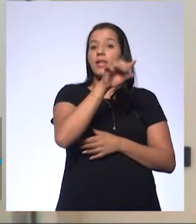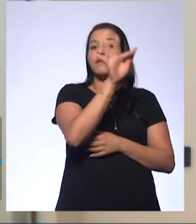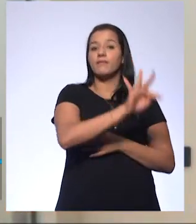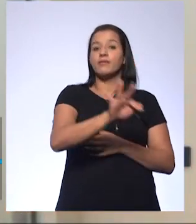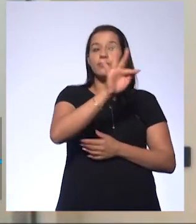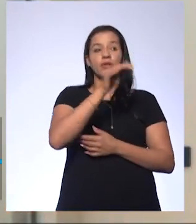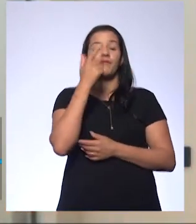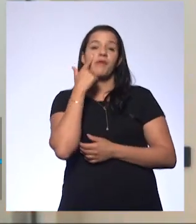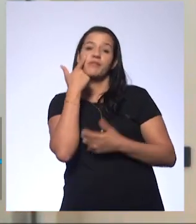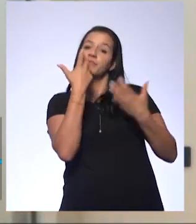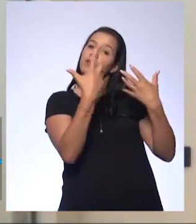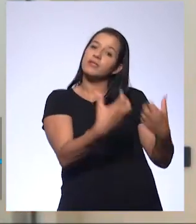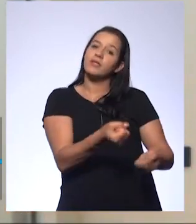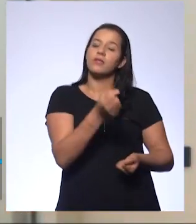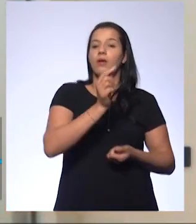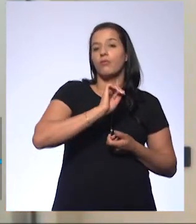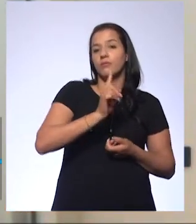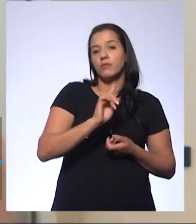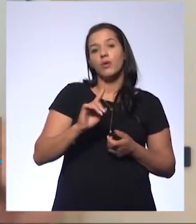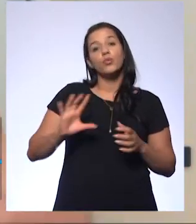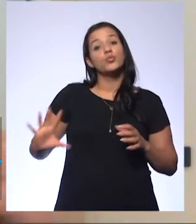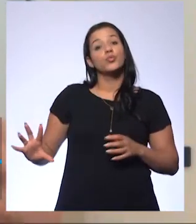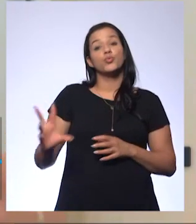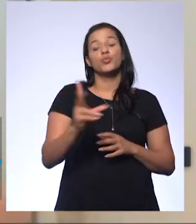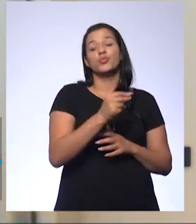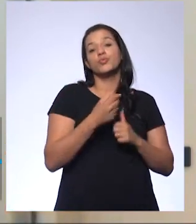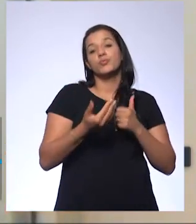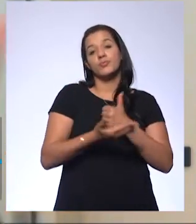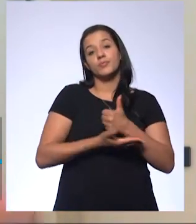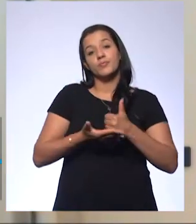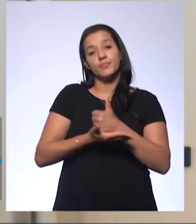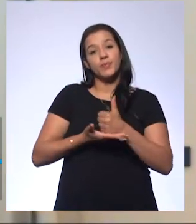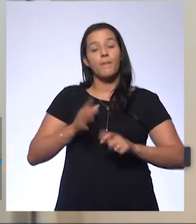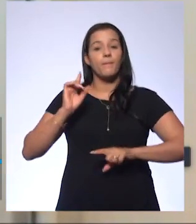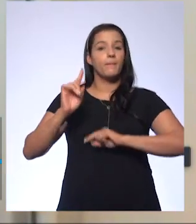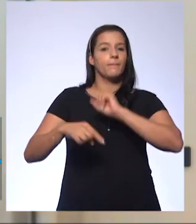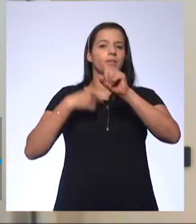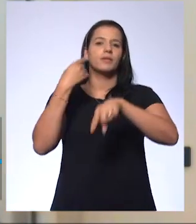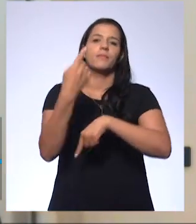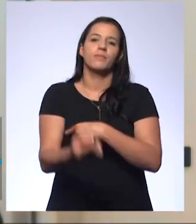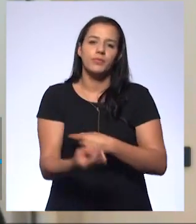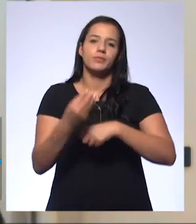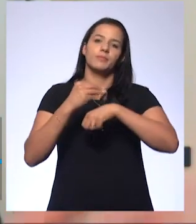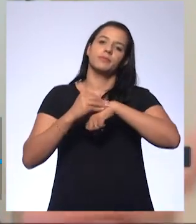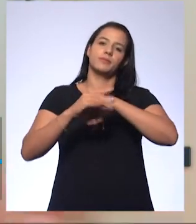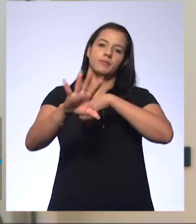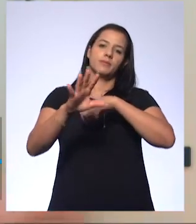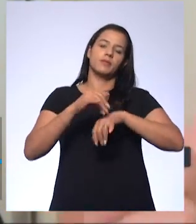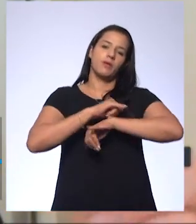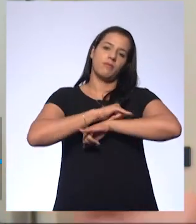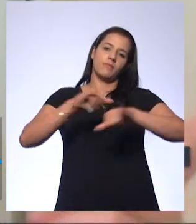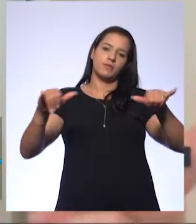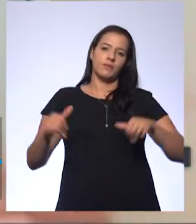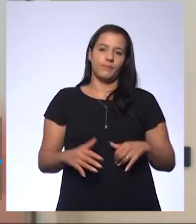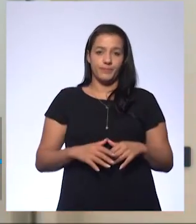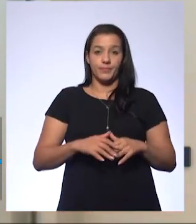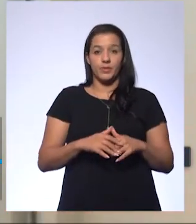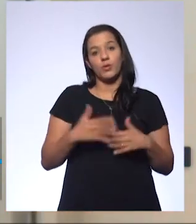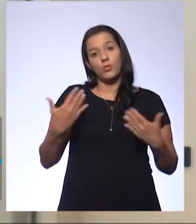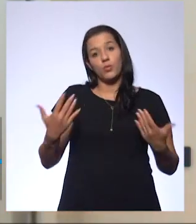está certo, está certo. Não, ele vai publicar os seus trabalhos, a comunidade científica vai dizer se aquilo está correto ou